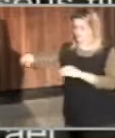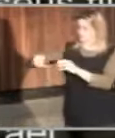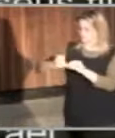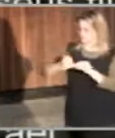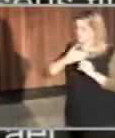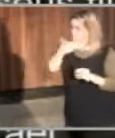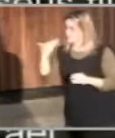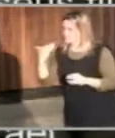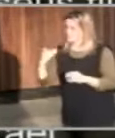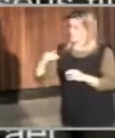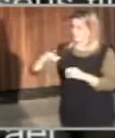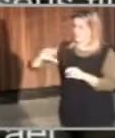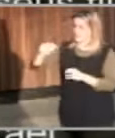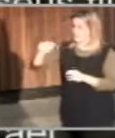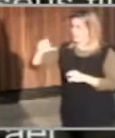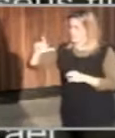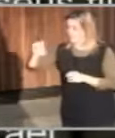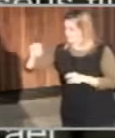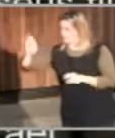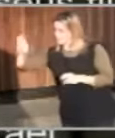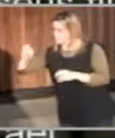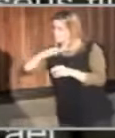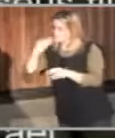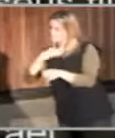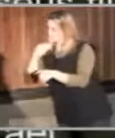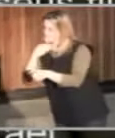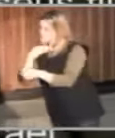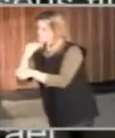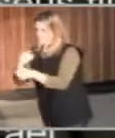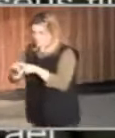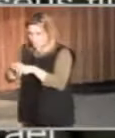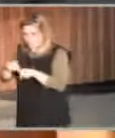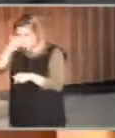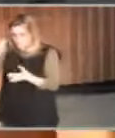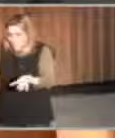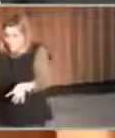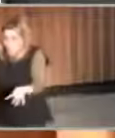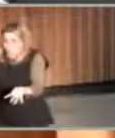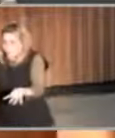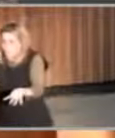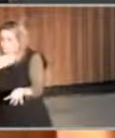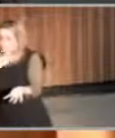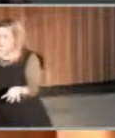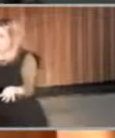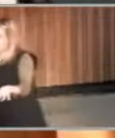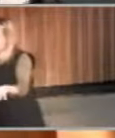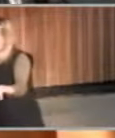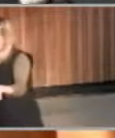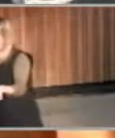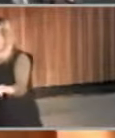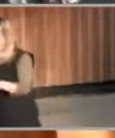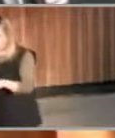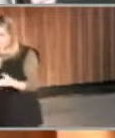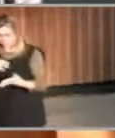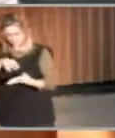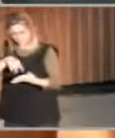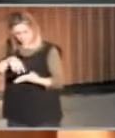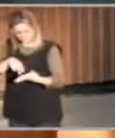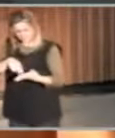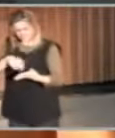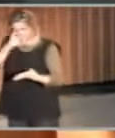esqueceram o Senhor e as coisas que ele havia feito pelo povo de Israel. E a coisa que ficou na minha mente quando eu meditava nesse